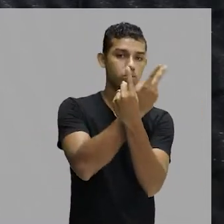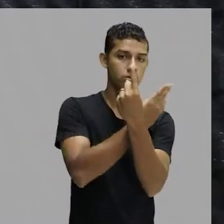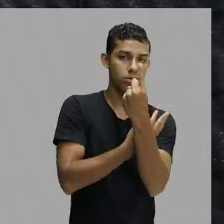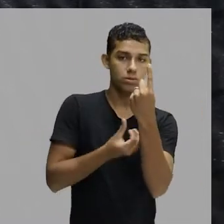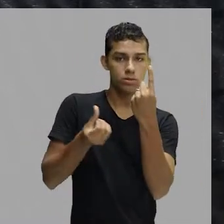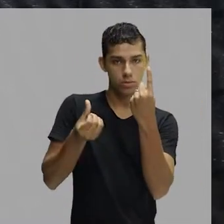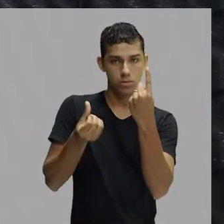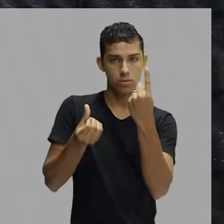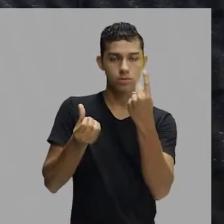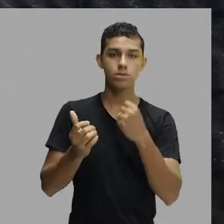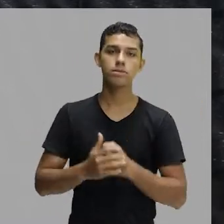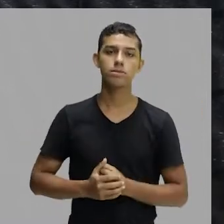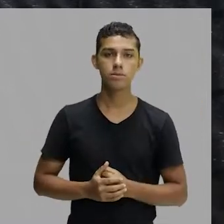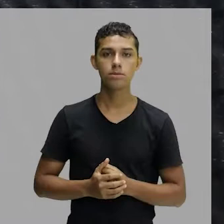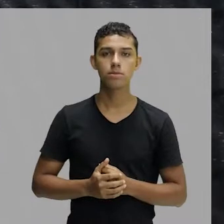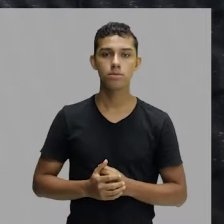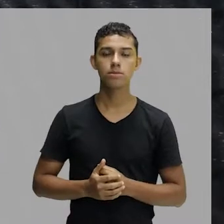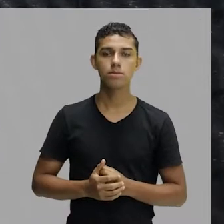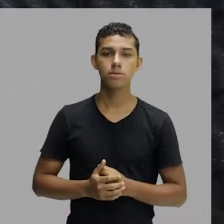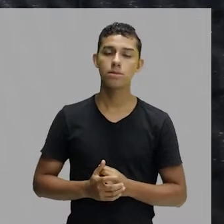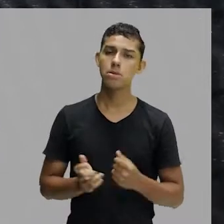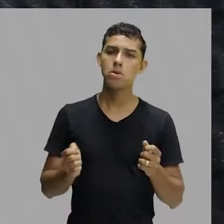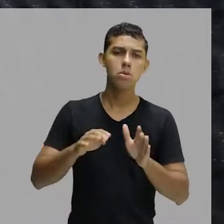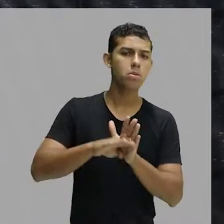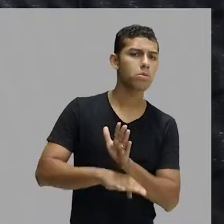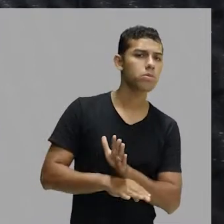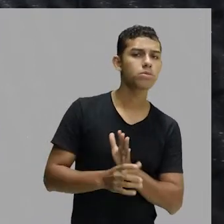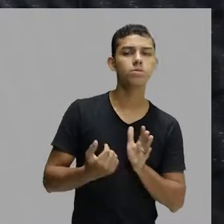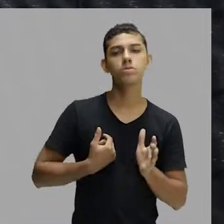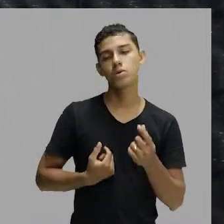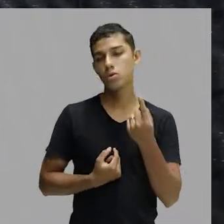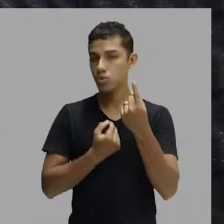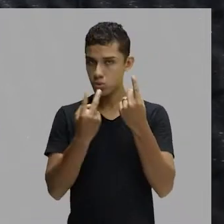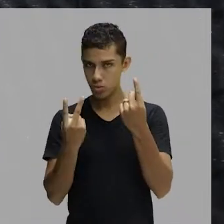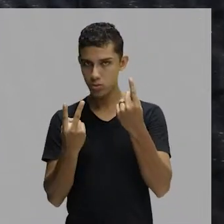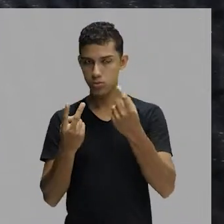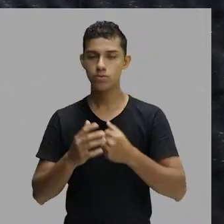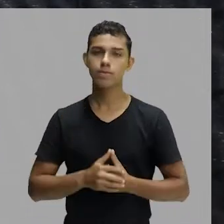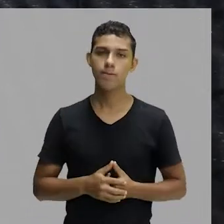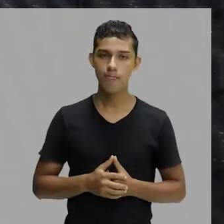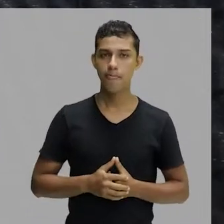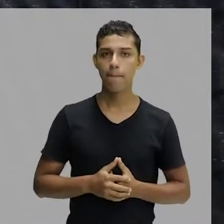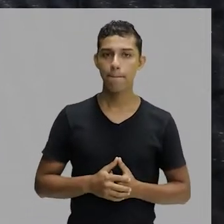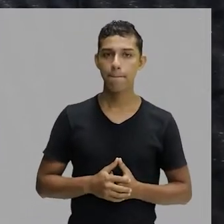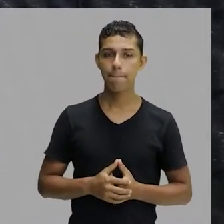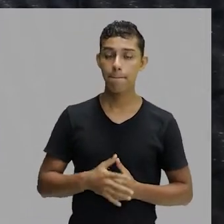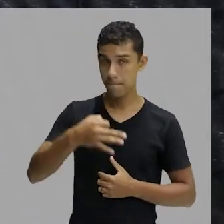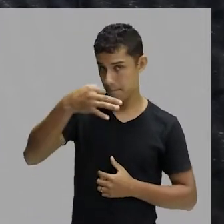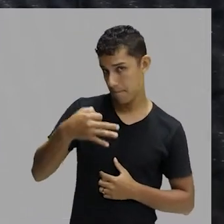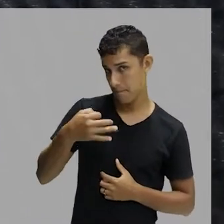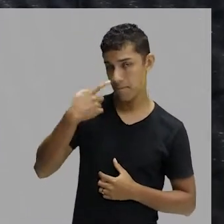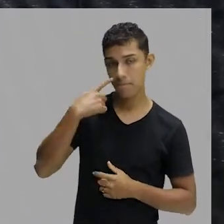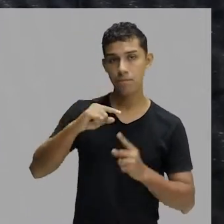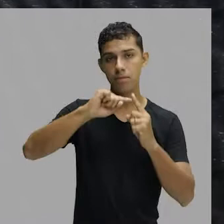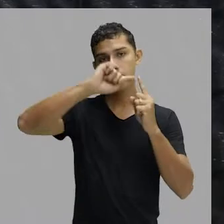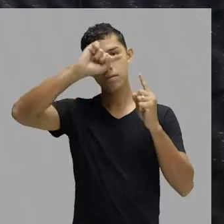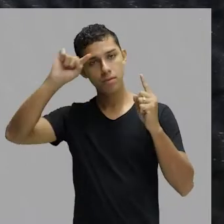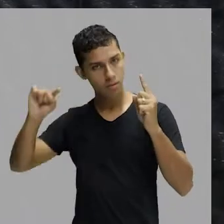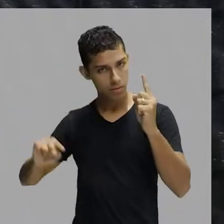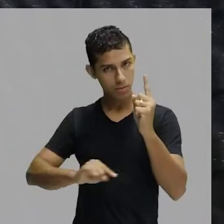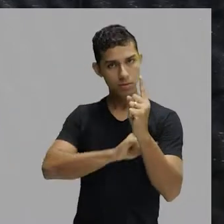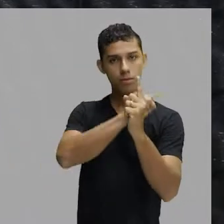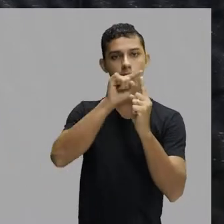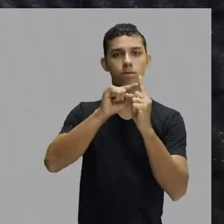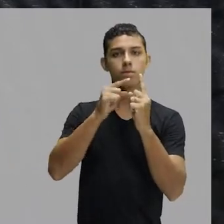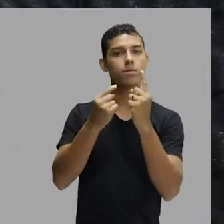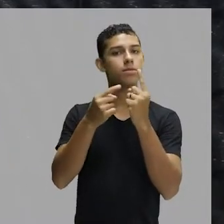opção, 1 e 6. Onde eu tenho os menores números? 1 e 2. Então, aqui a numeração correta é no sentido